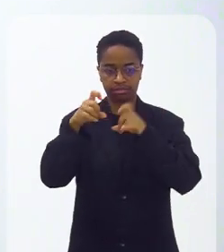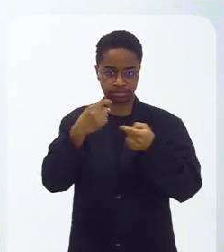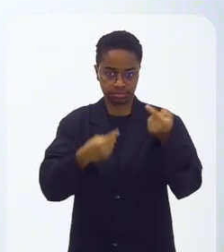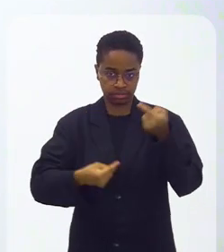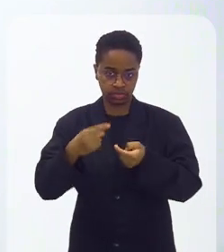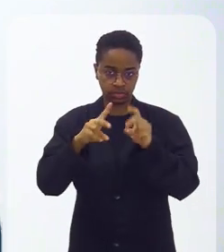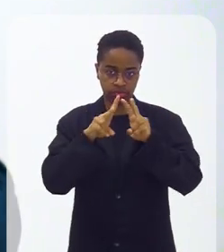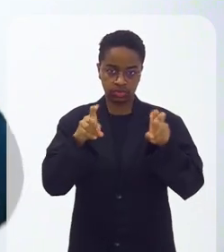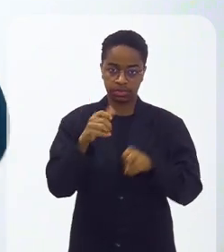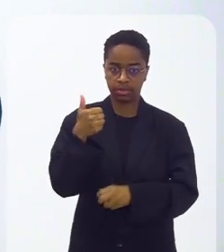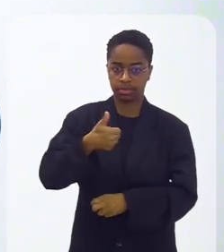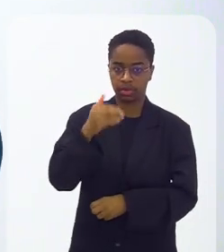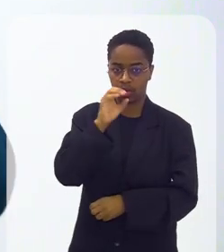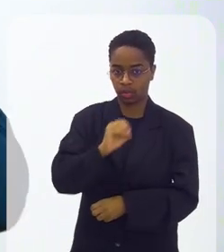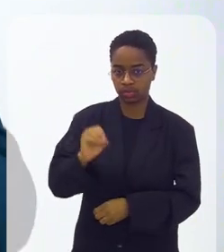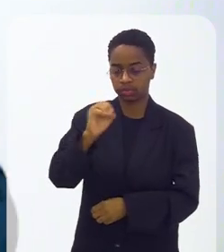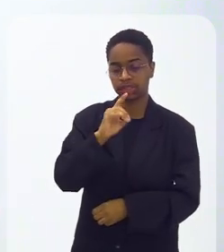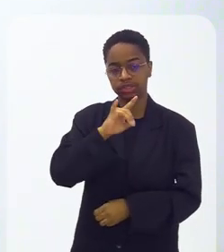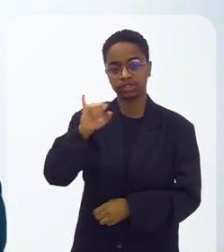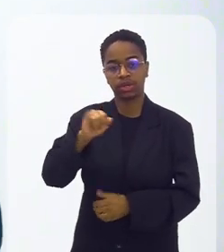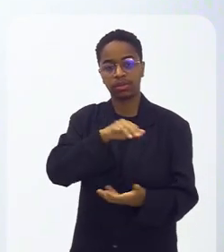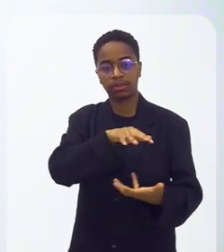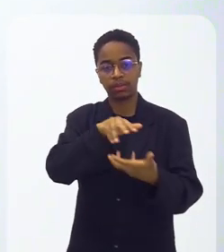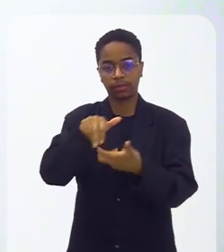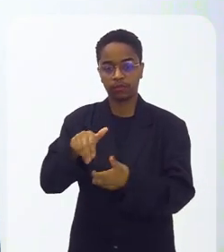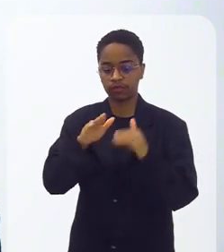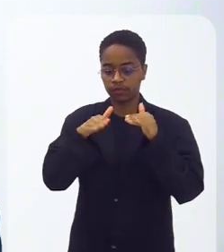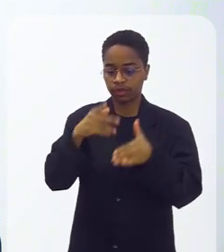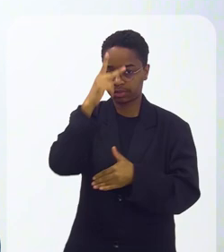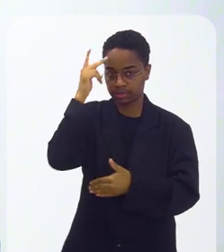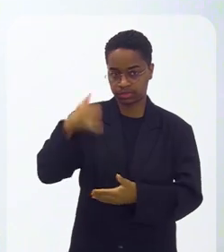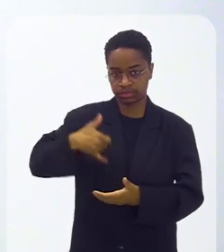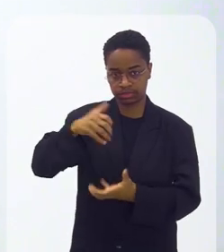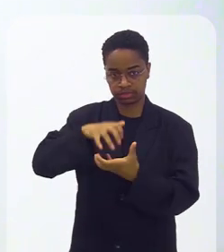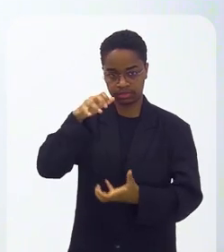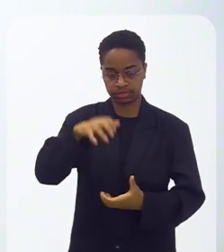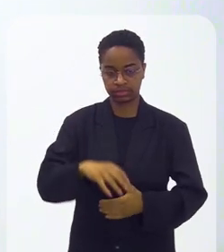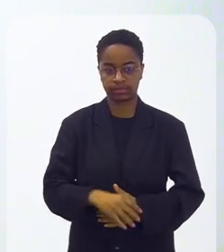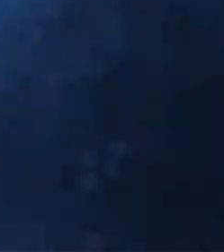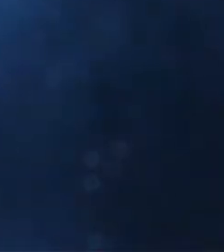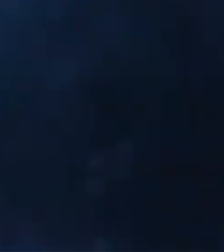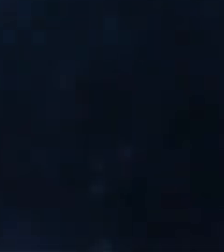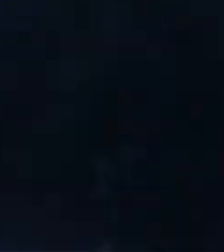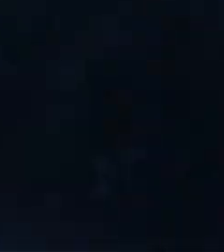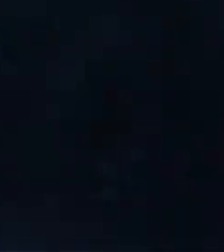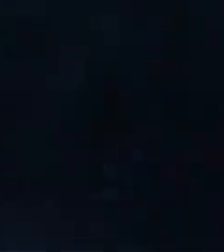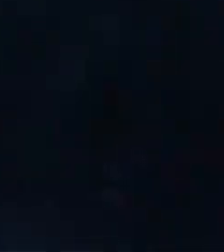questões relacionadas ao dia 1º de outubro, Dia Internacional da Pessoa Idosa.